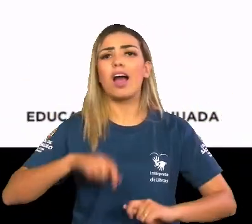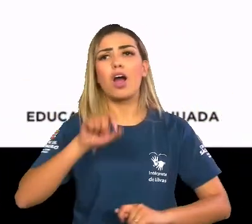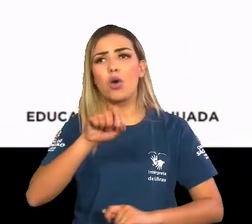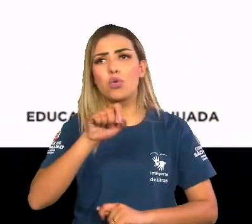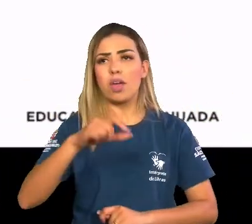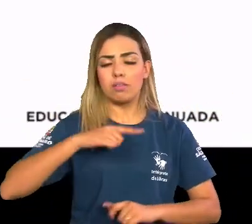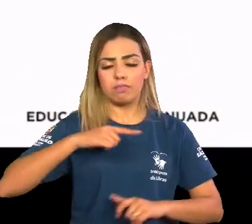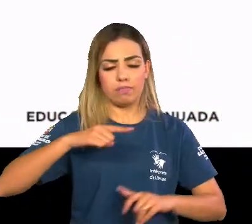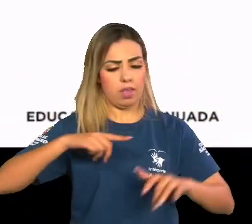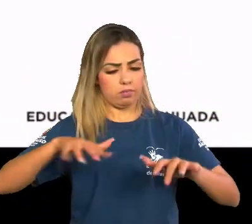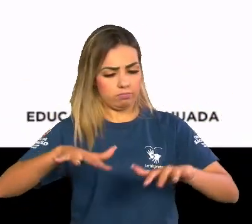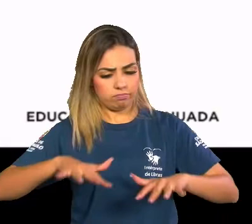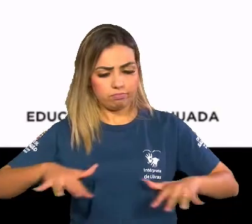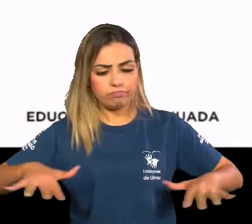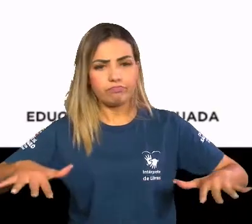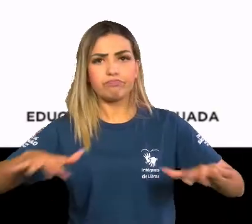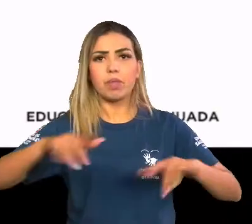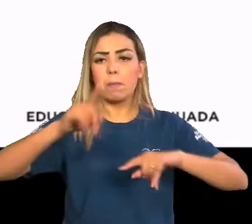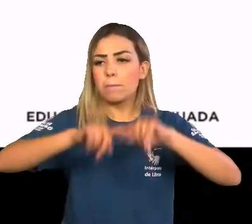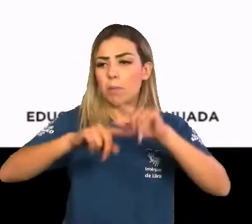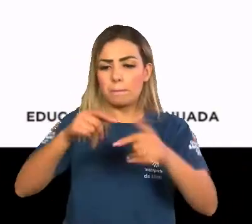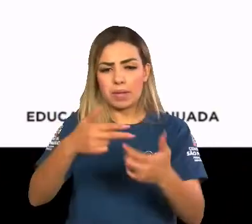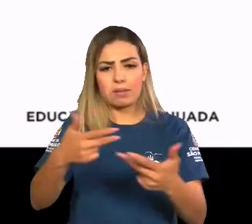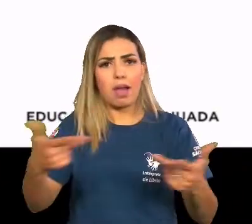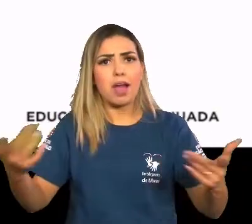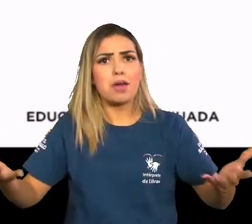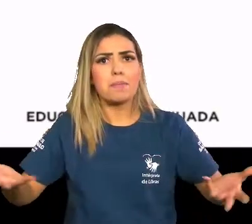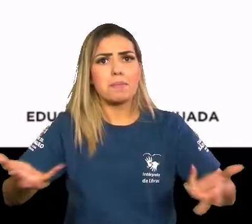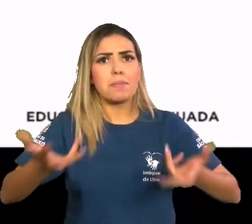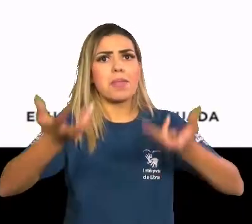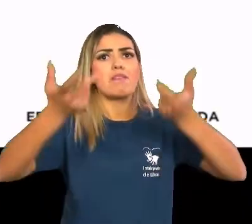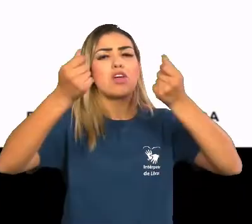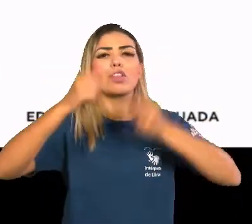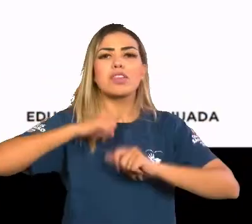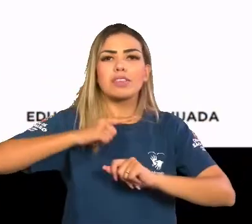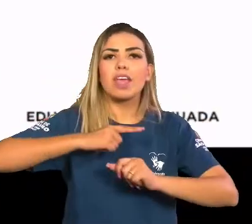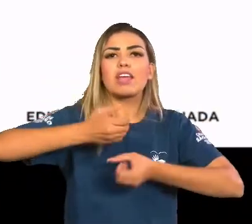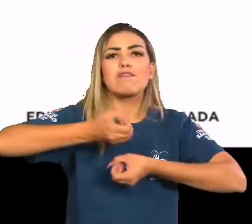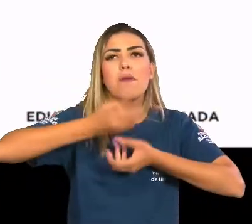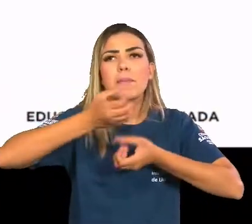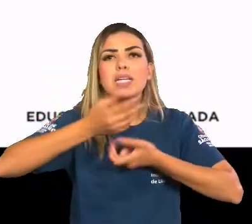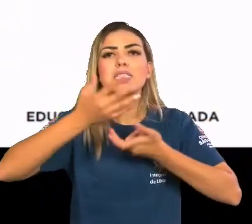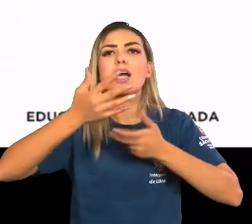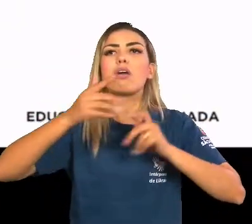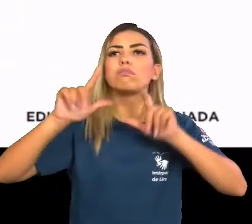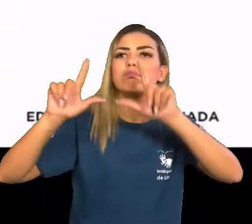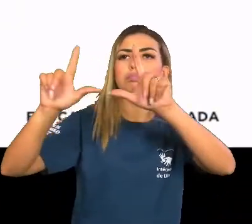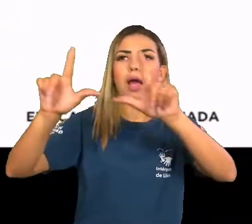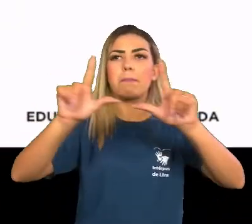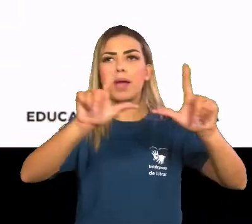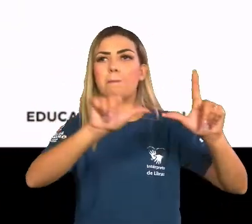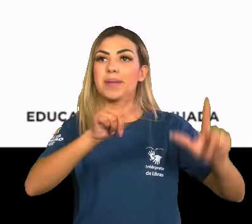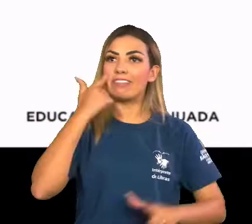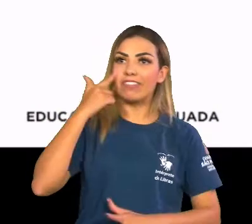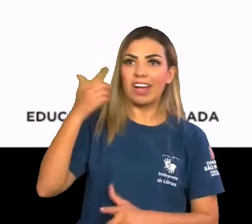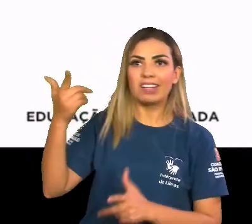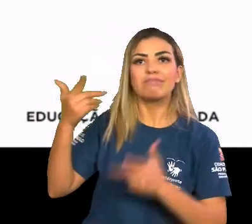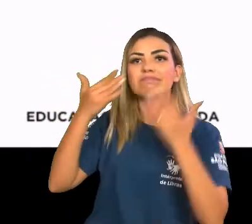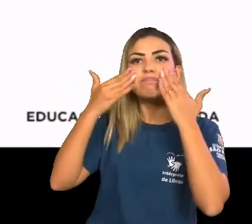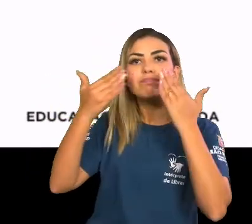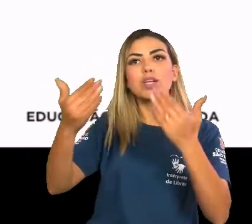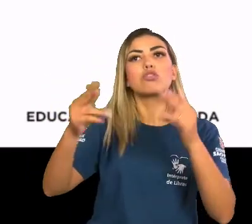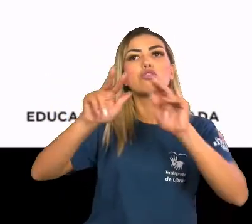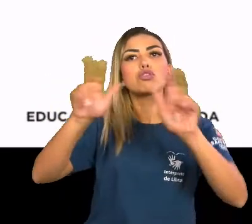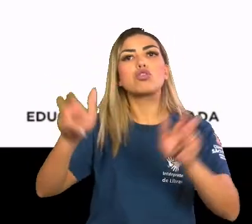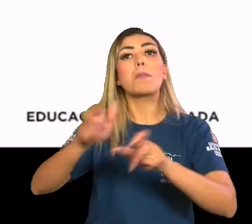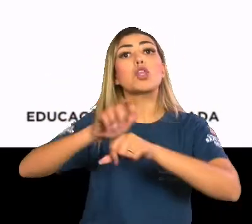mobiliário urbano da maior cidade da América Latina com informações sobre doenças raras. Em três ocasiões